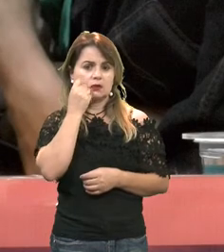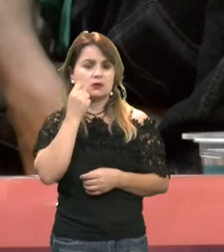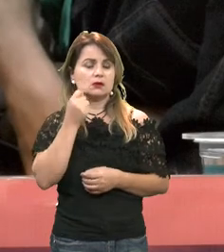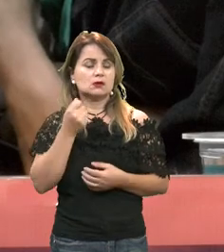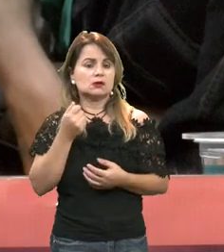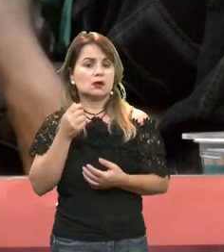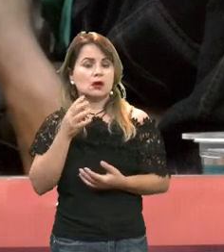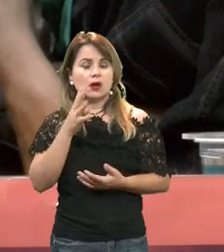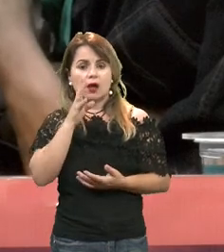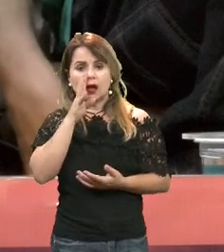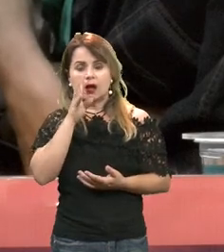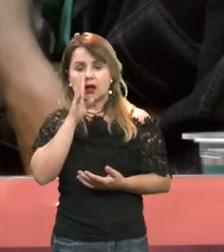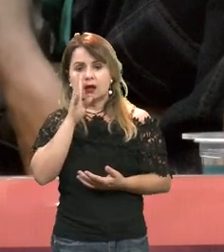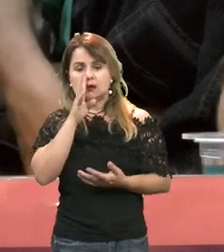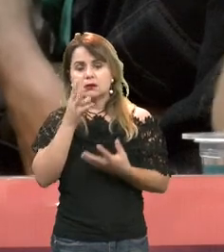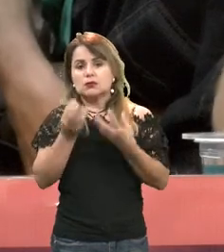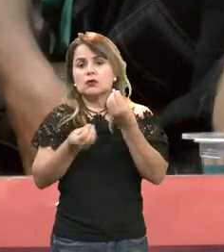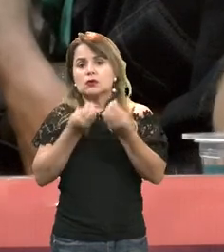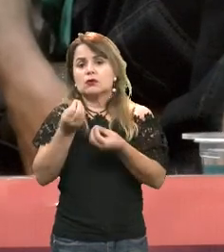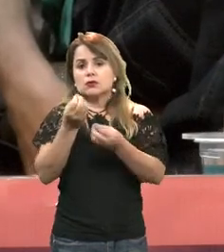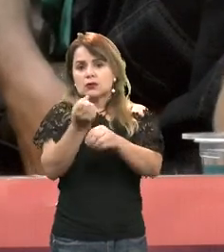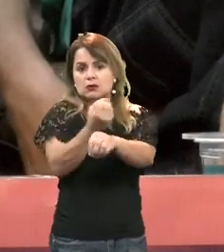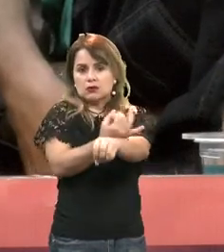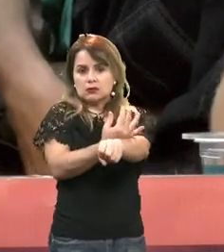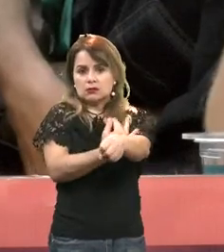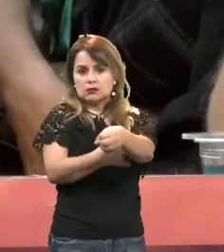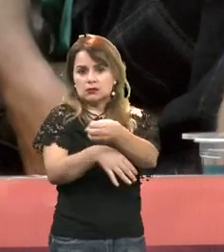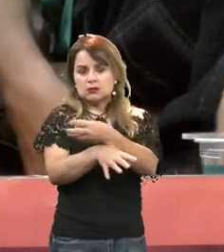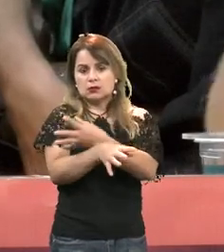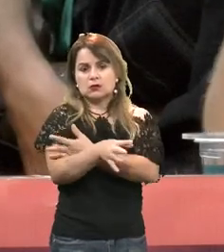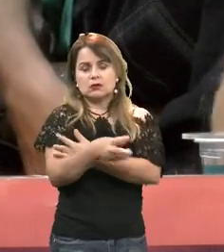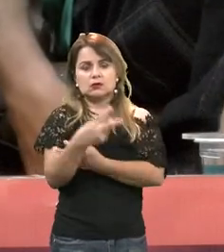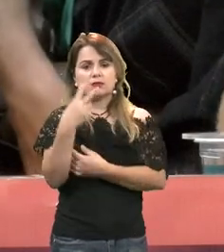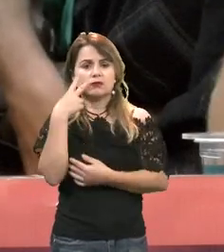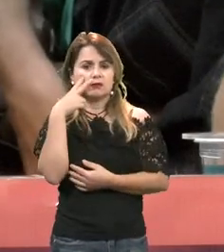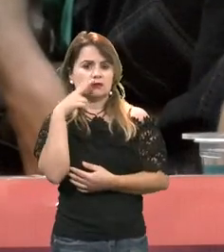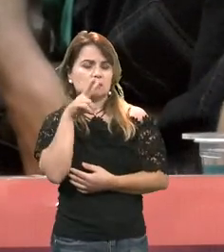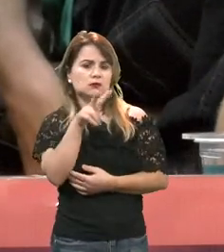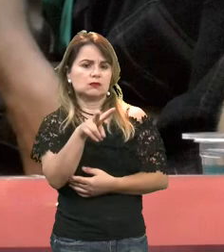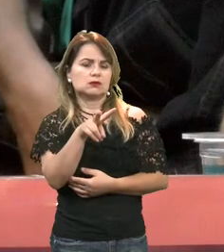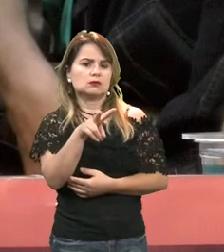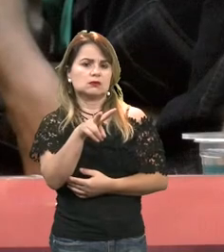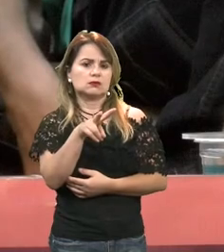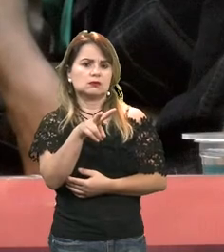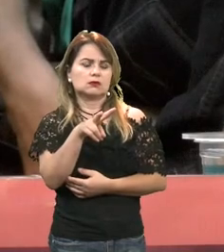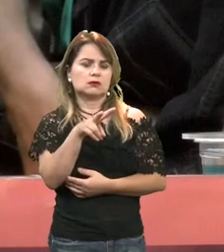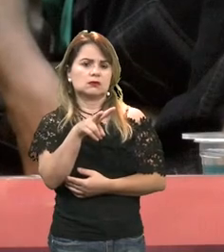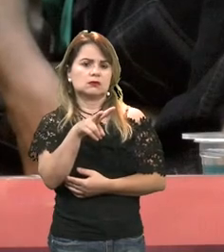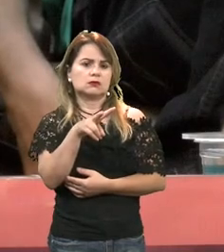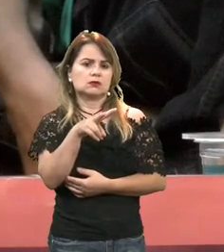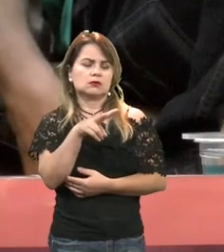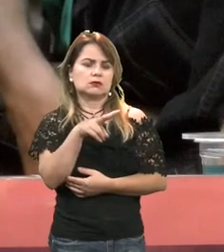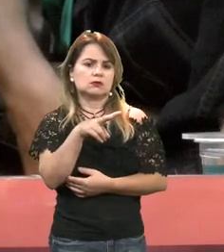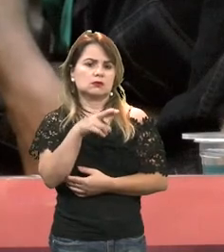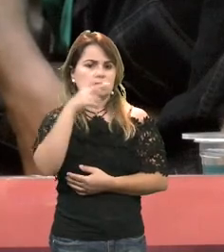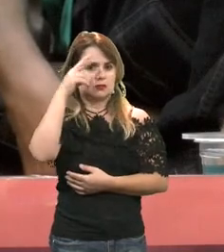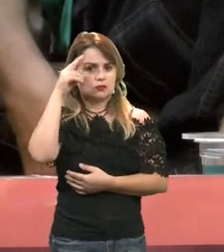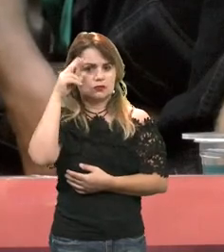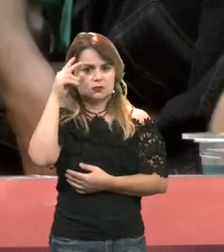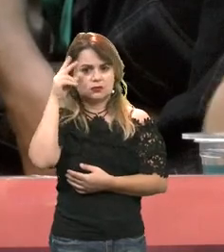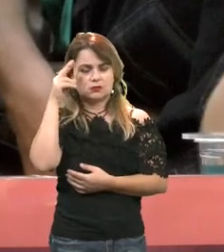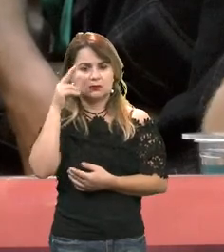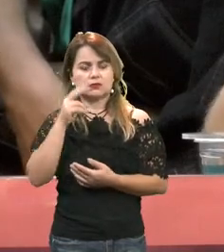gente fica emocionado quando vê um relato que eu já vi por diversas vezes. E a